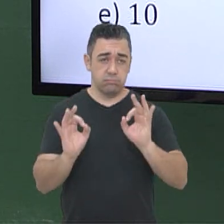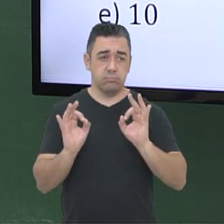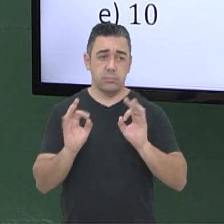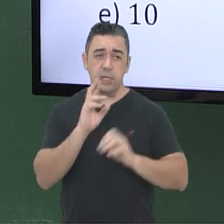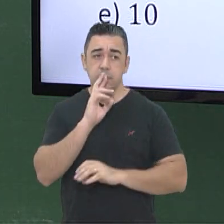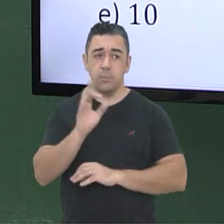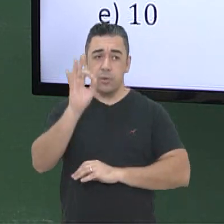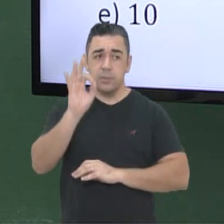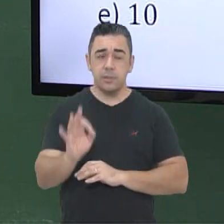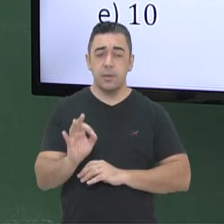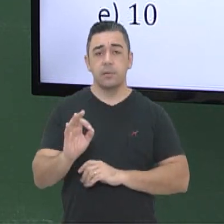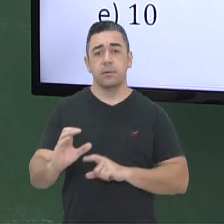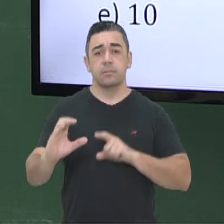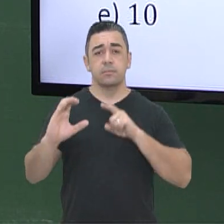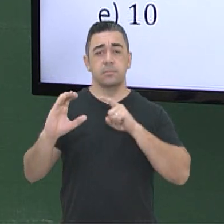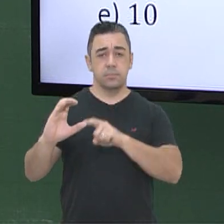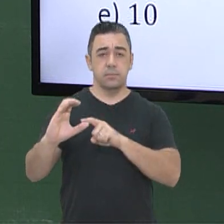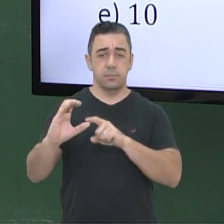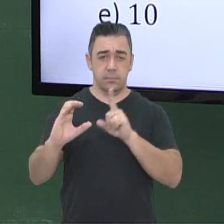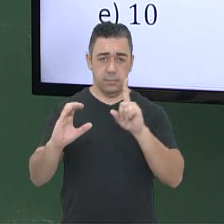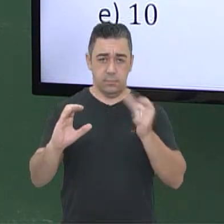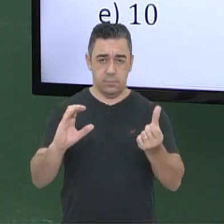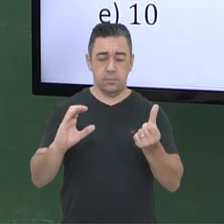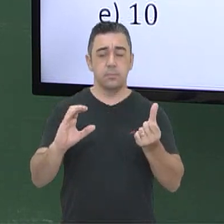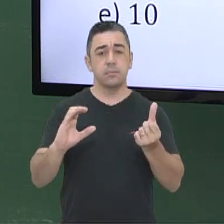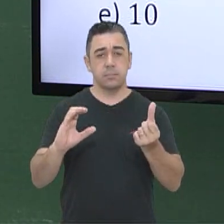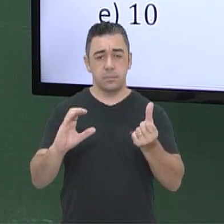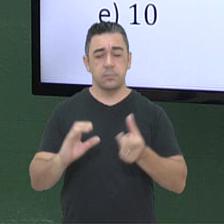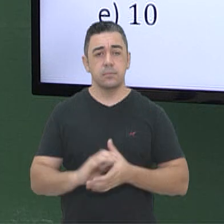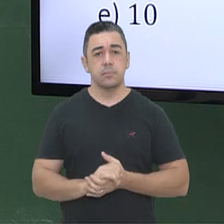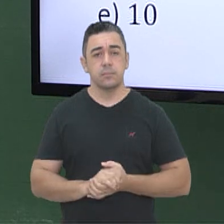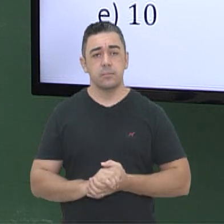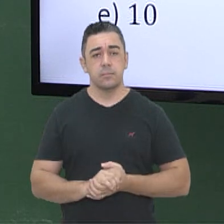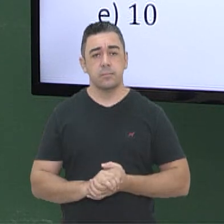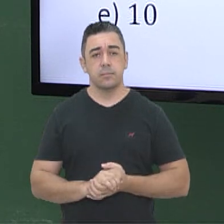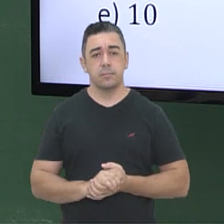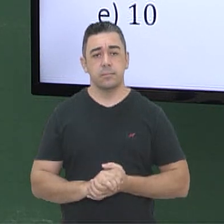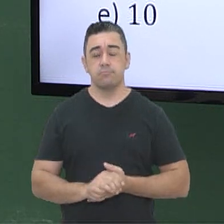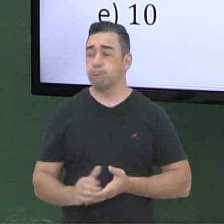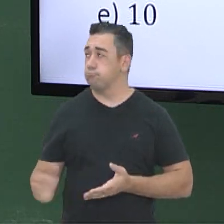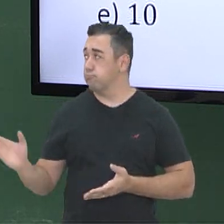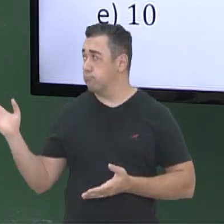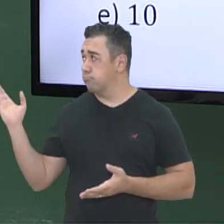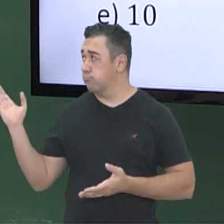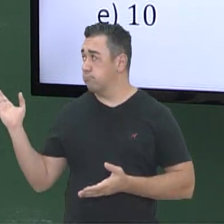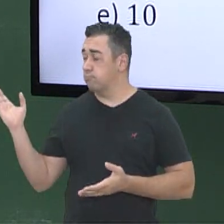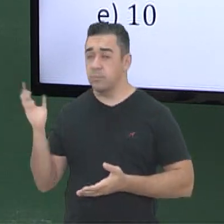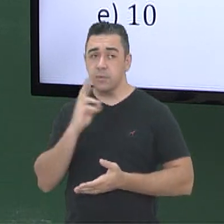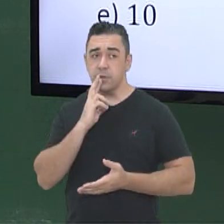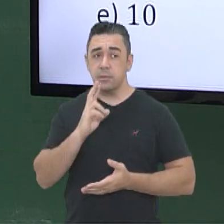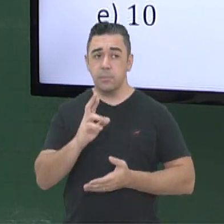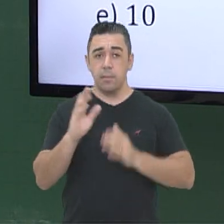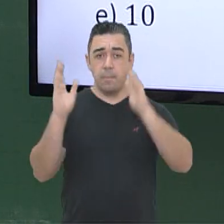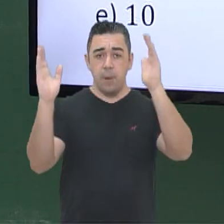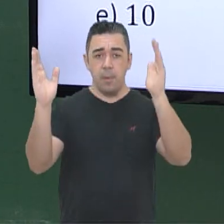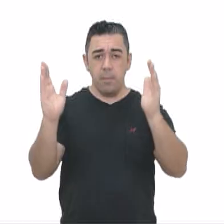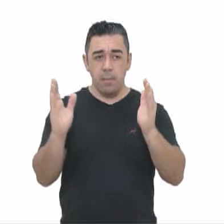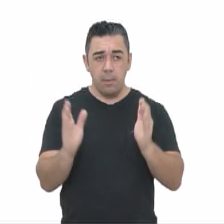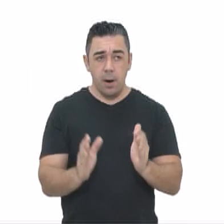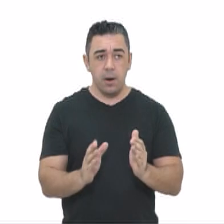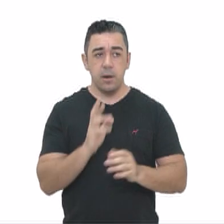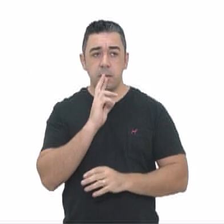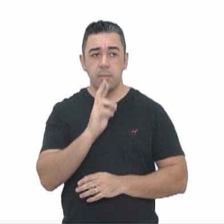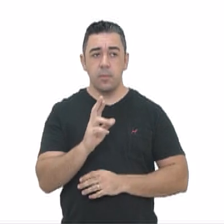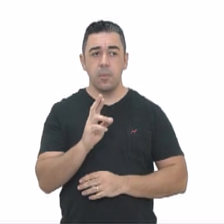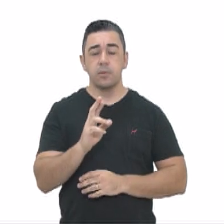16. 2 elevado à quarta é igual a 16. Então, nossa resposta ali, temos que A